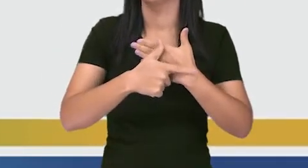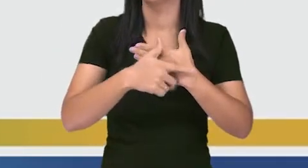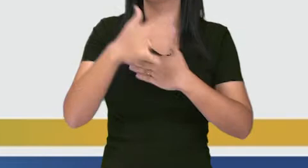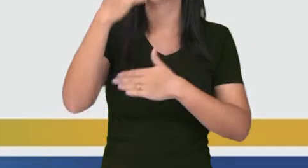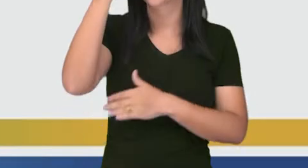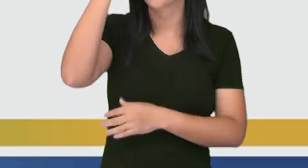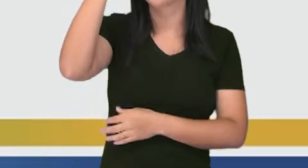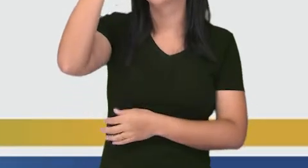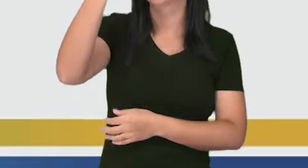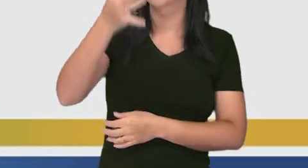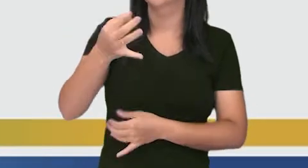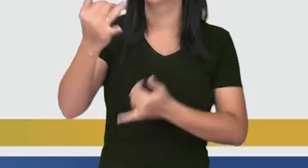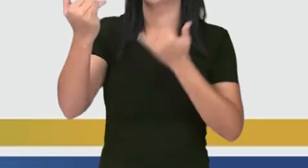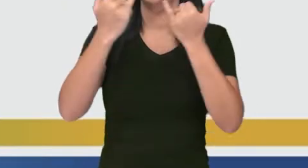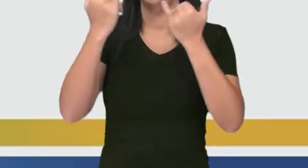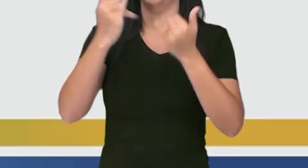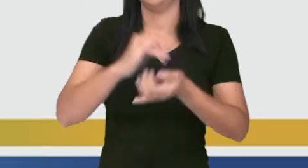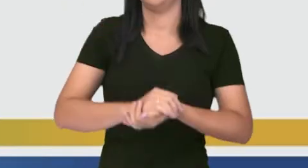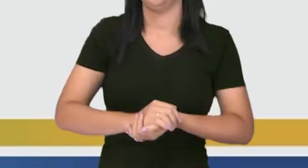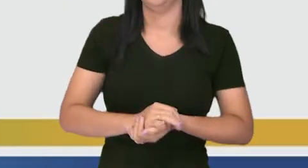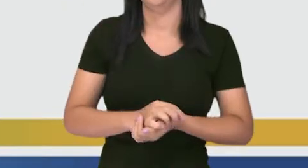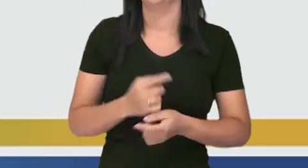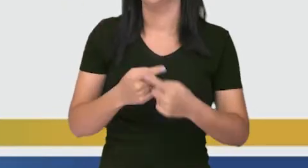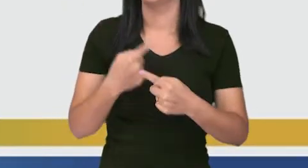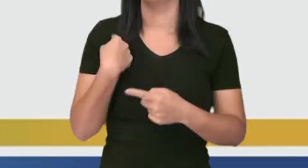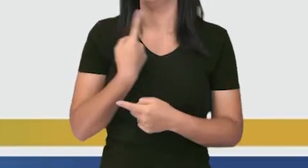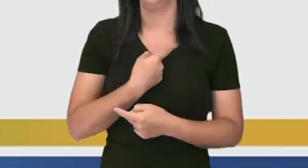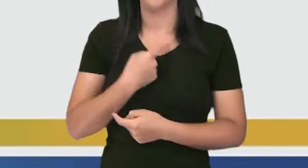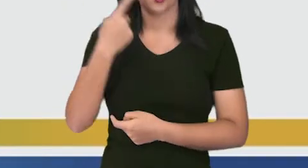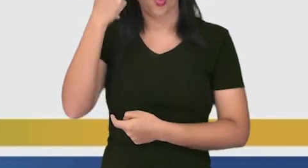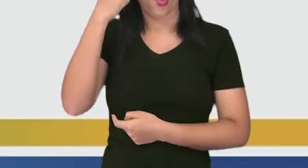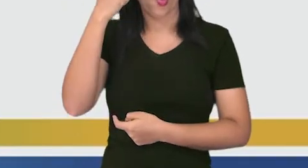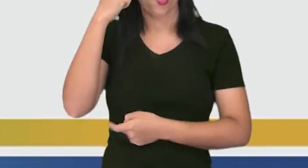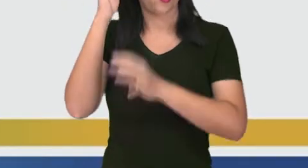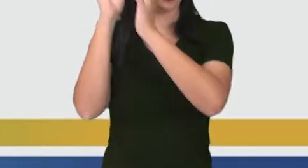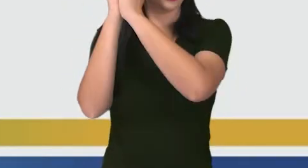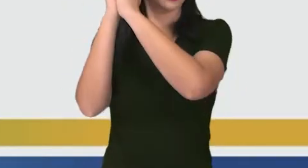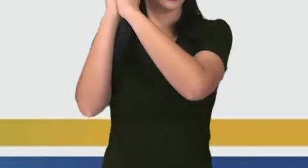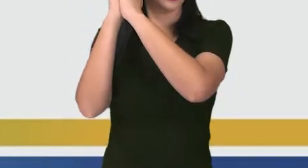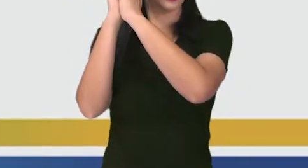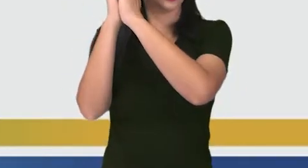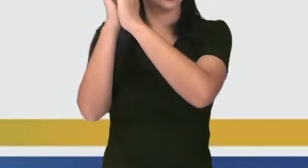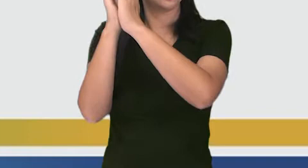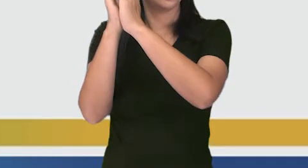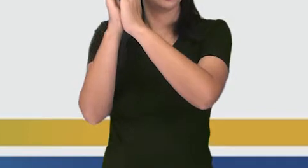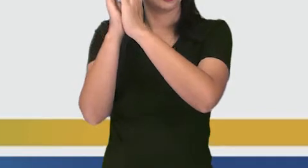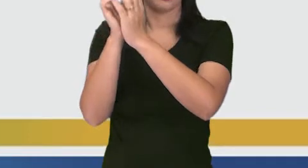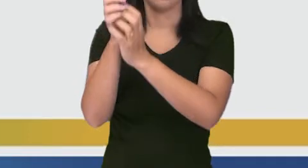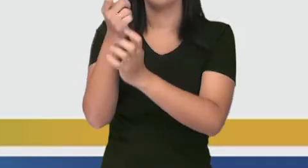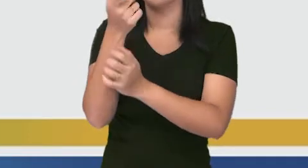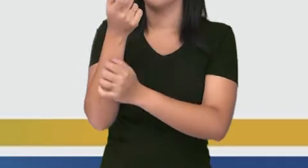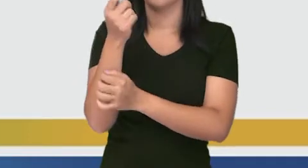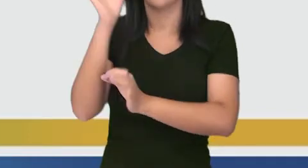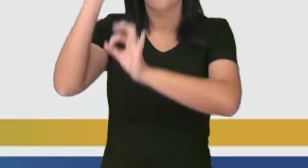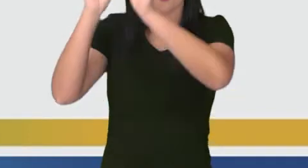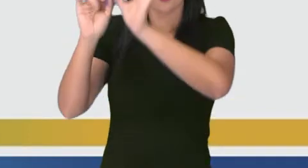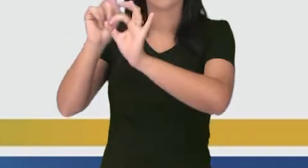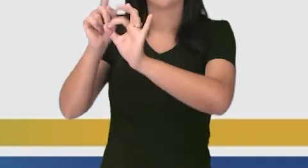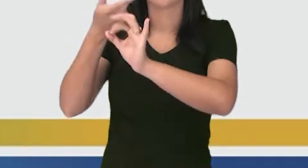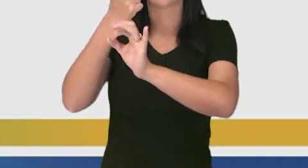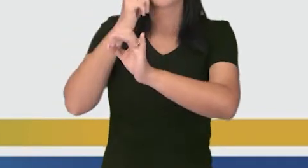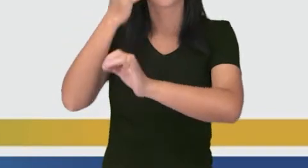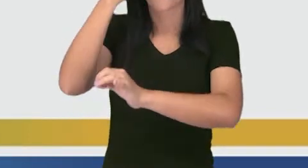deste uma vez que o nosso cérebro não é preparado para compreender